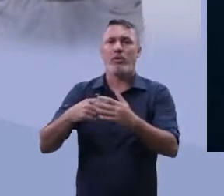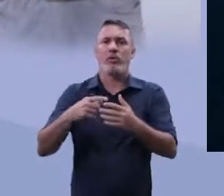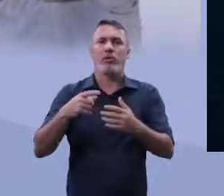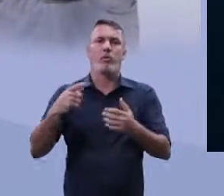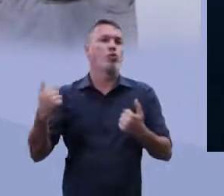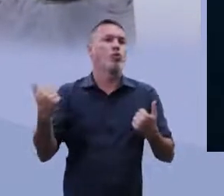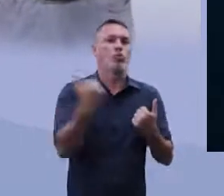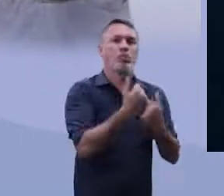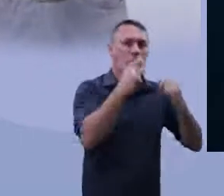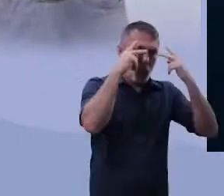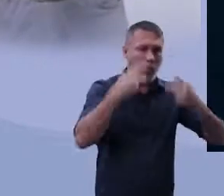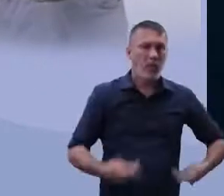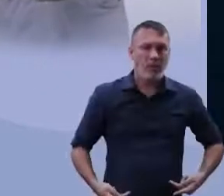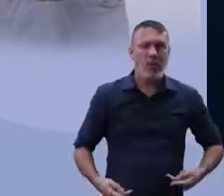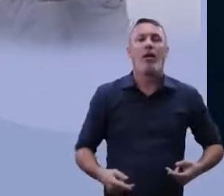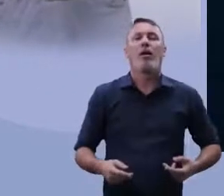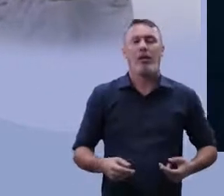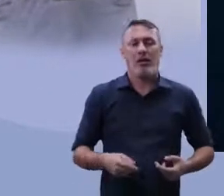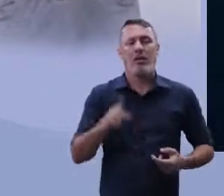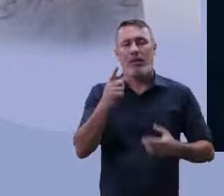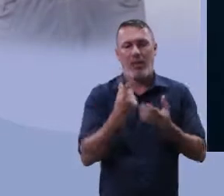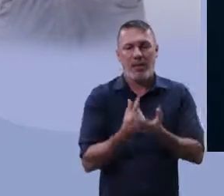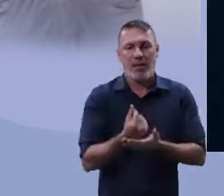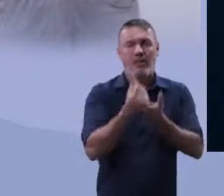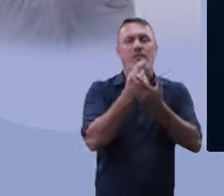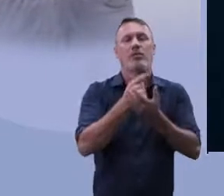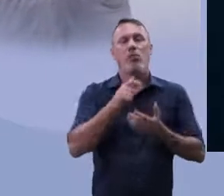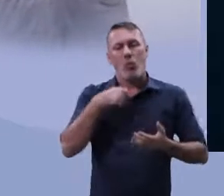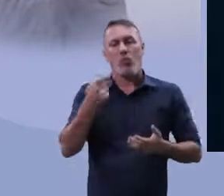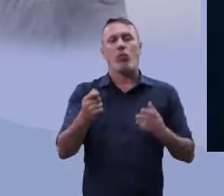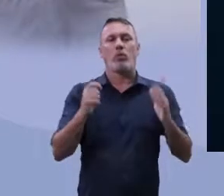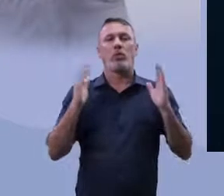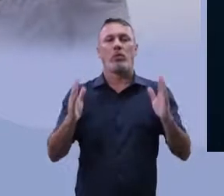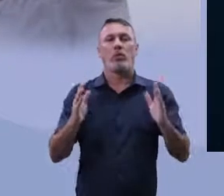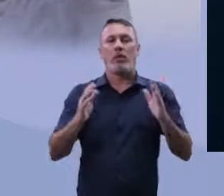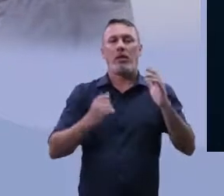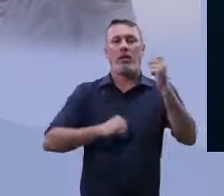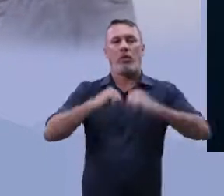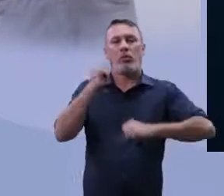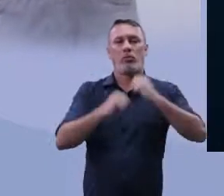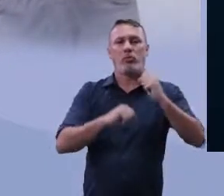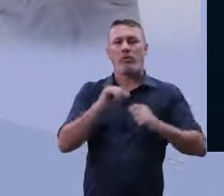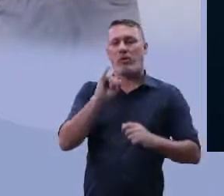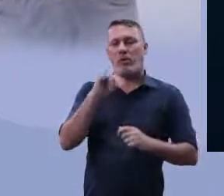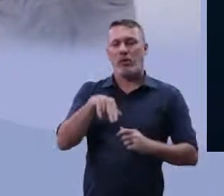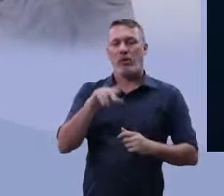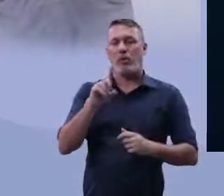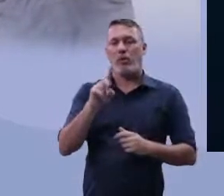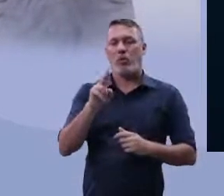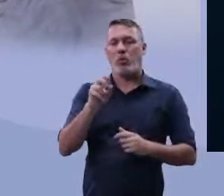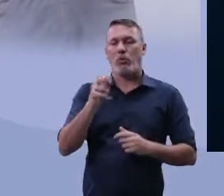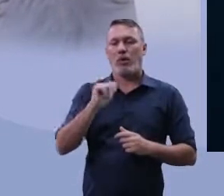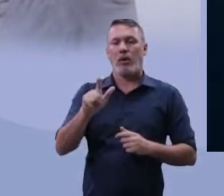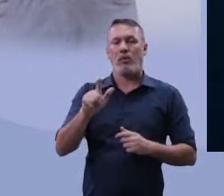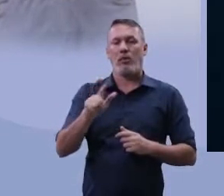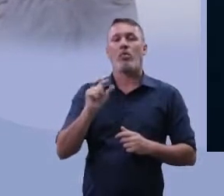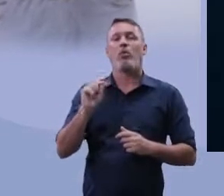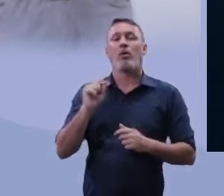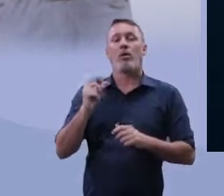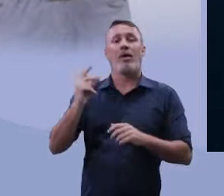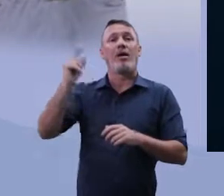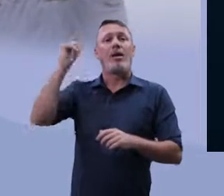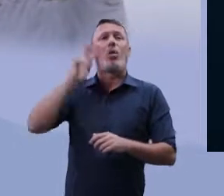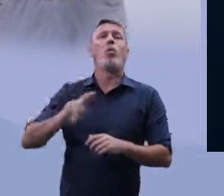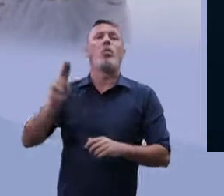a força humana, aí a gente vai ter a questão do capitalismo industrial. Surge a primeira revolução industrial, no primeiro